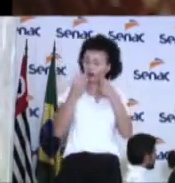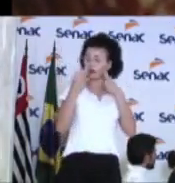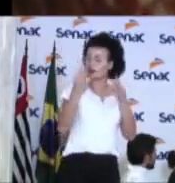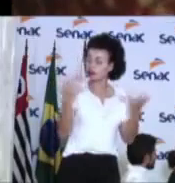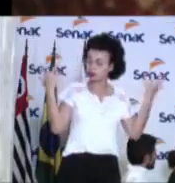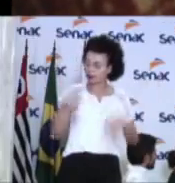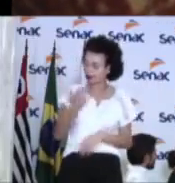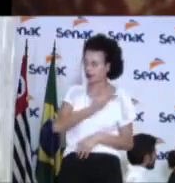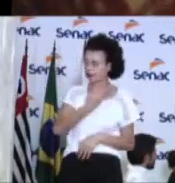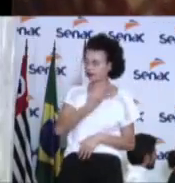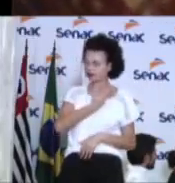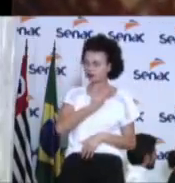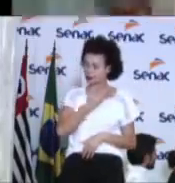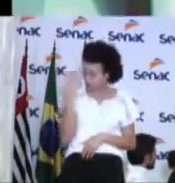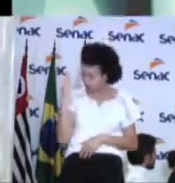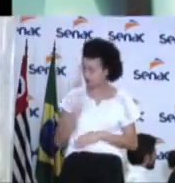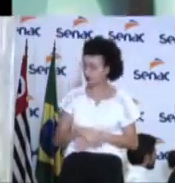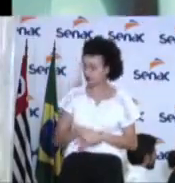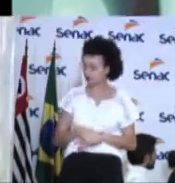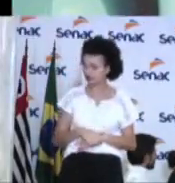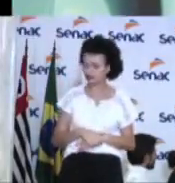fazer amizade. Compreendeu?